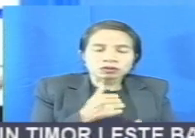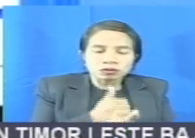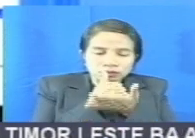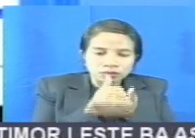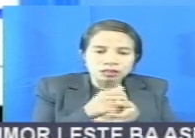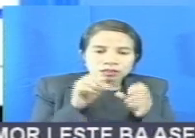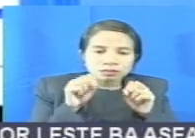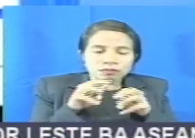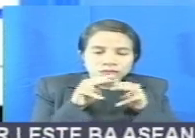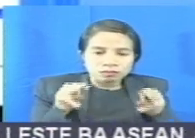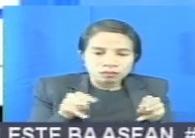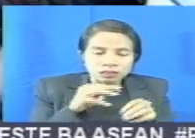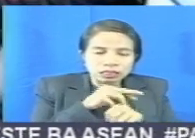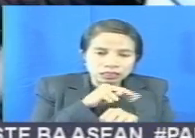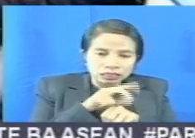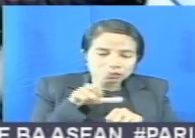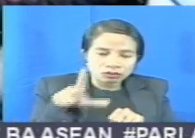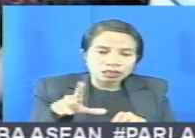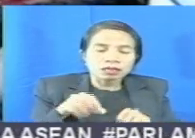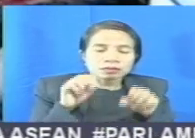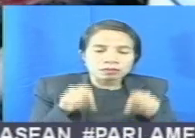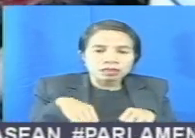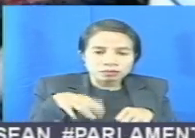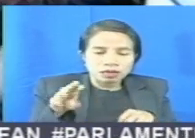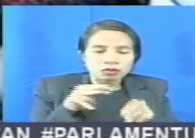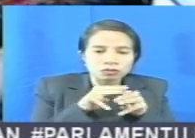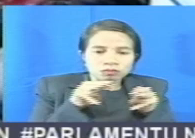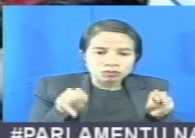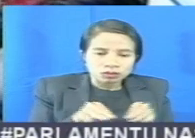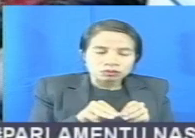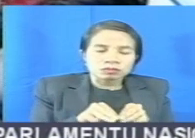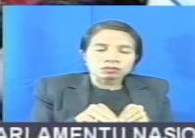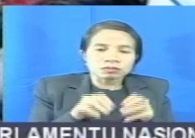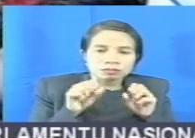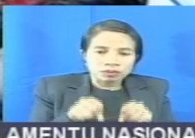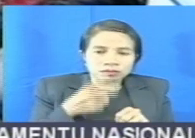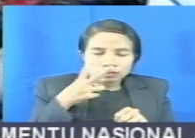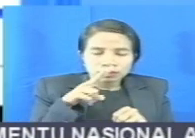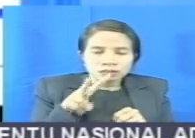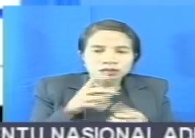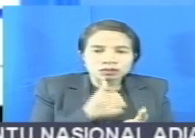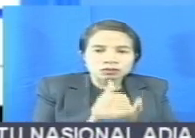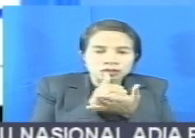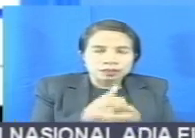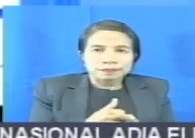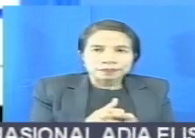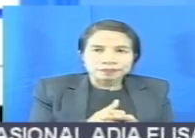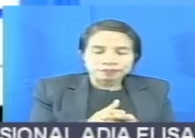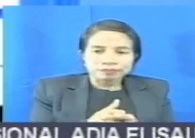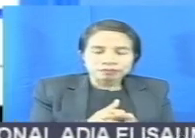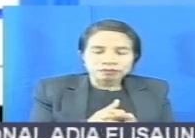município ser bespeak ne bel apoio nível nível municipal. Agora se declaração de calamidade,